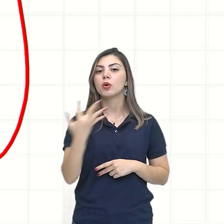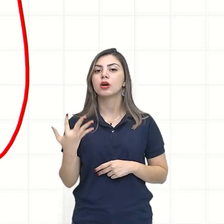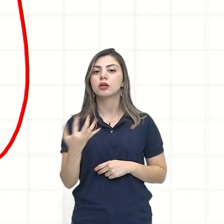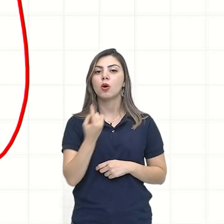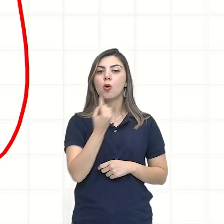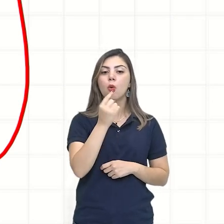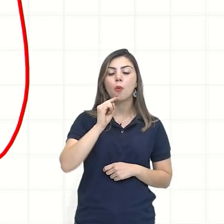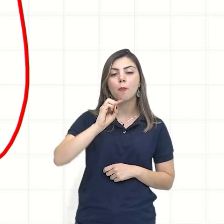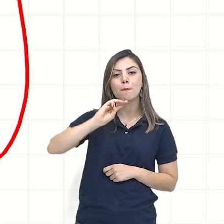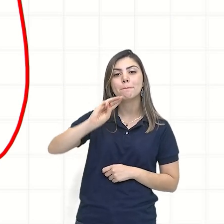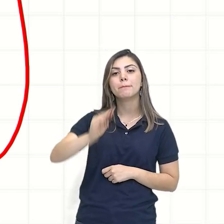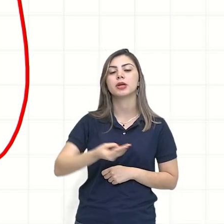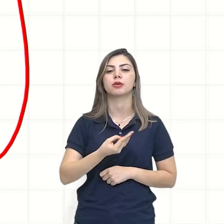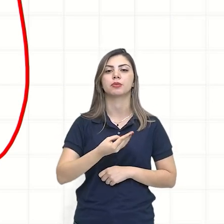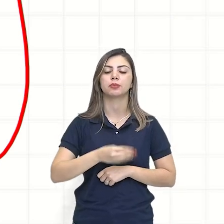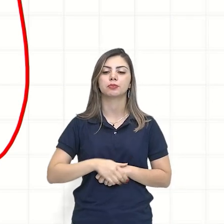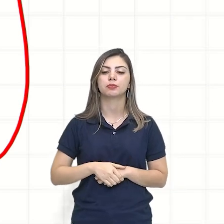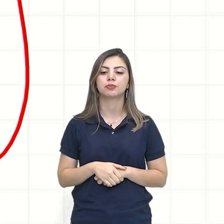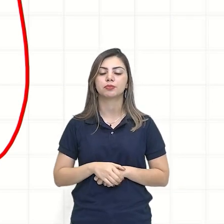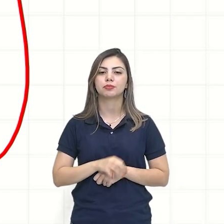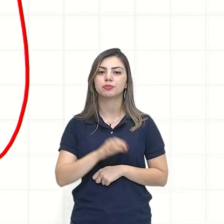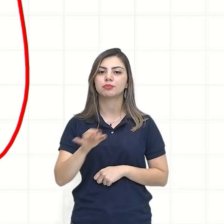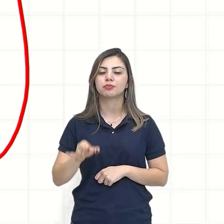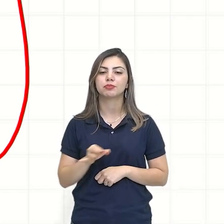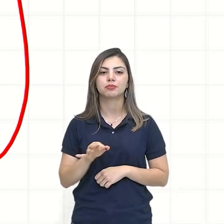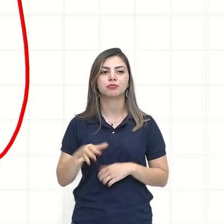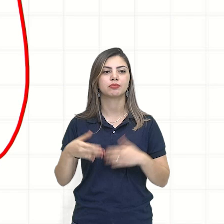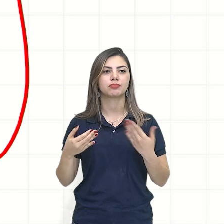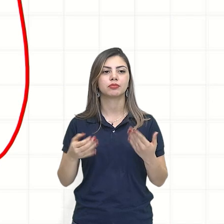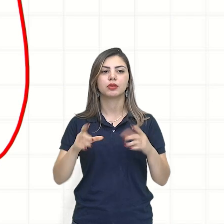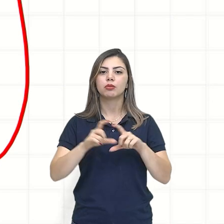vale 1 milhão. Então, para que a gente possa, né,